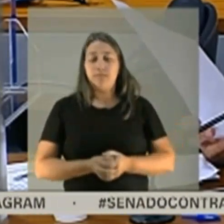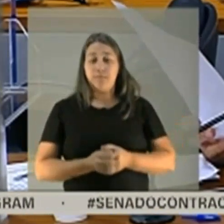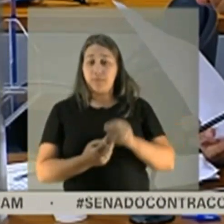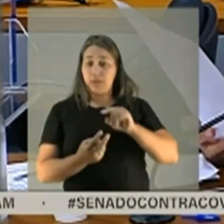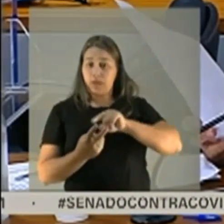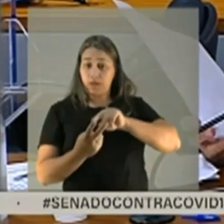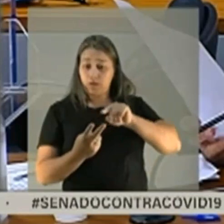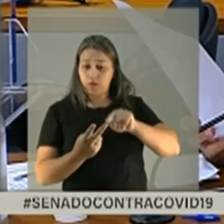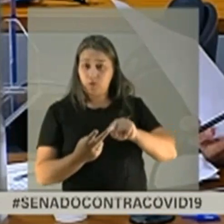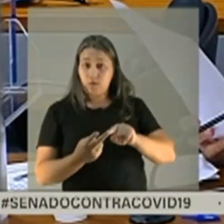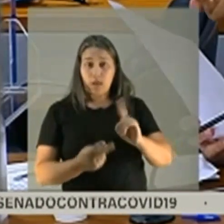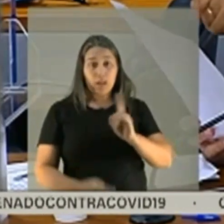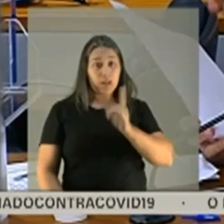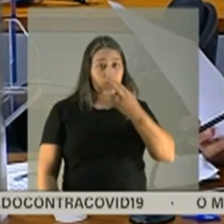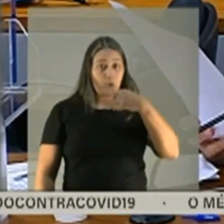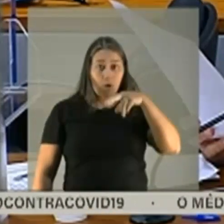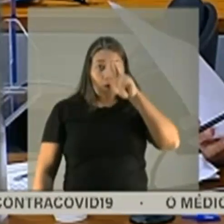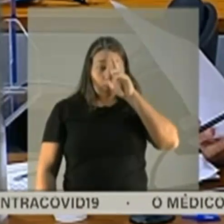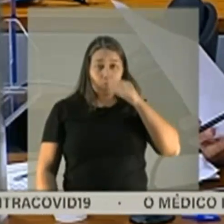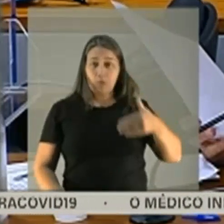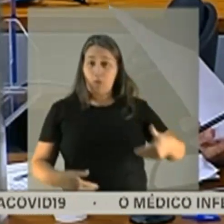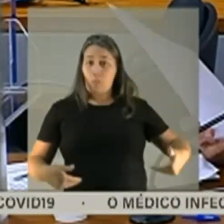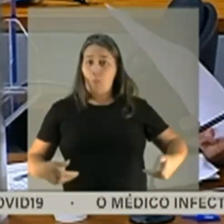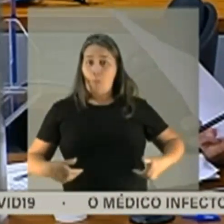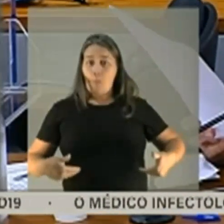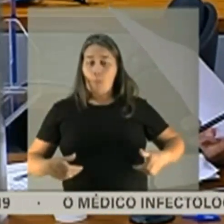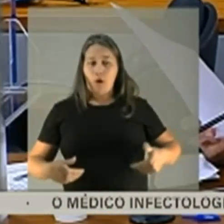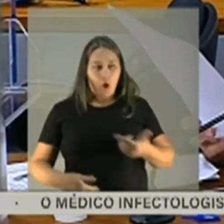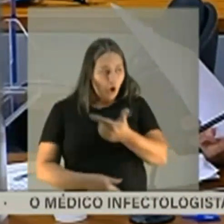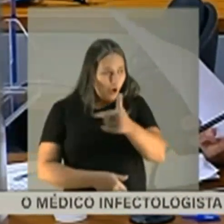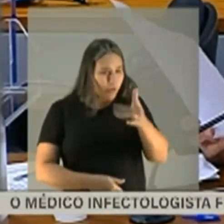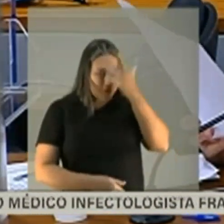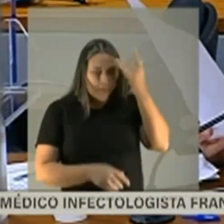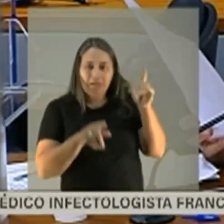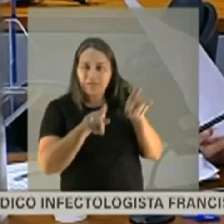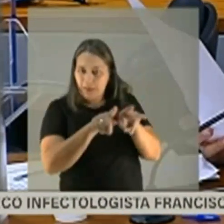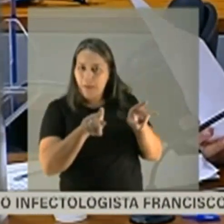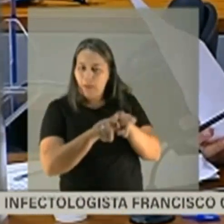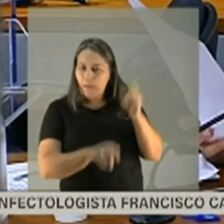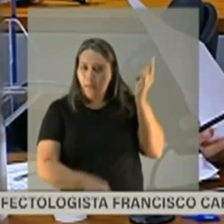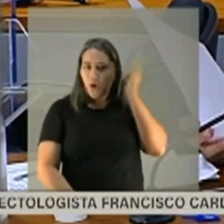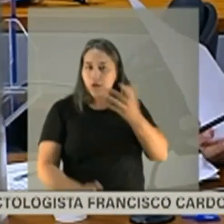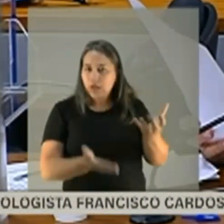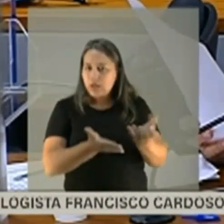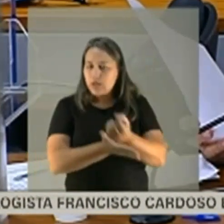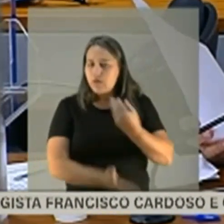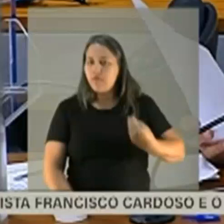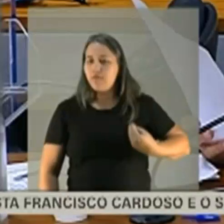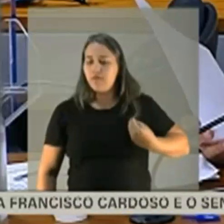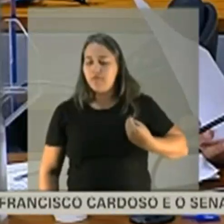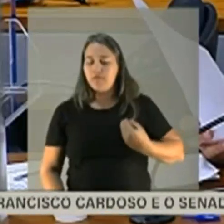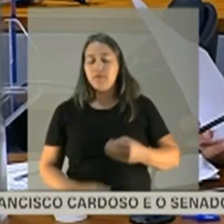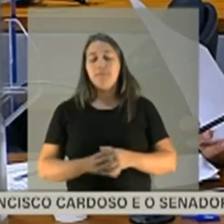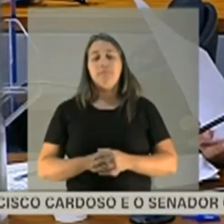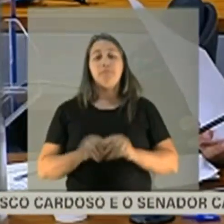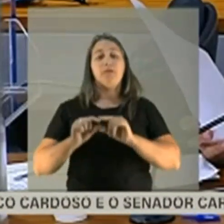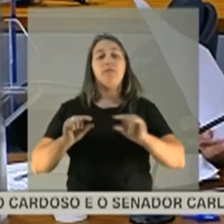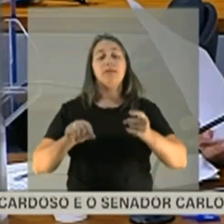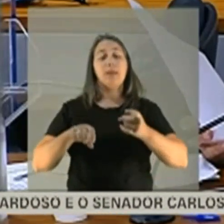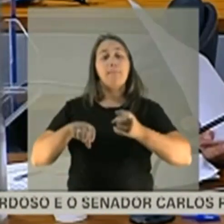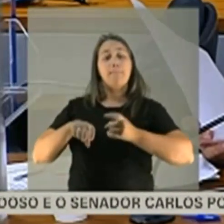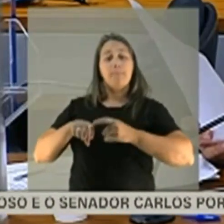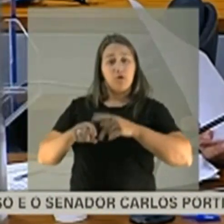dois ficaram sem almoçar aqui no dia, enquanto milhares também estão fazendo isso para salvar vidas. Frase dele: o